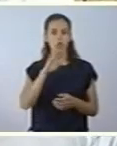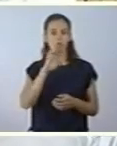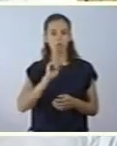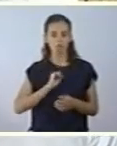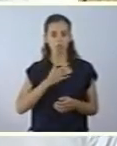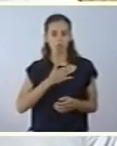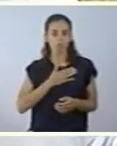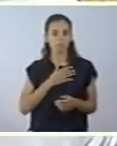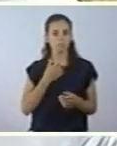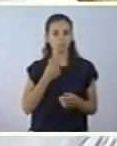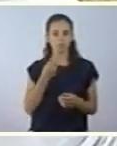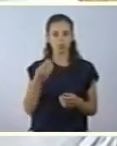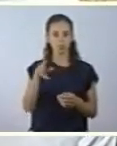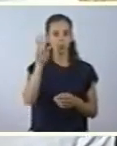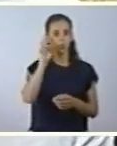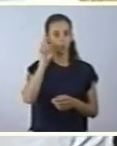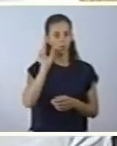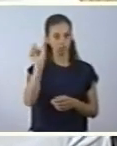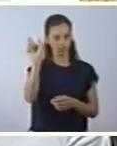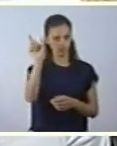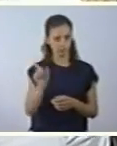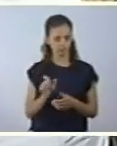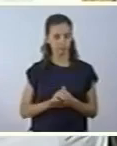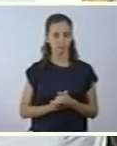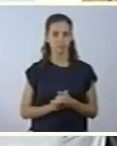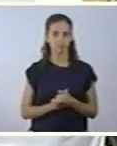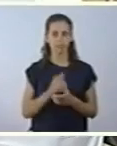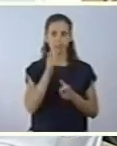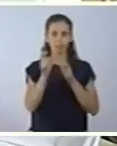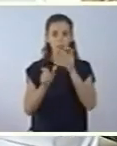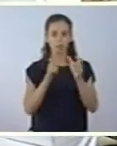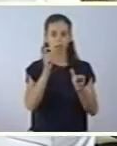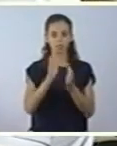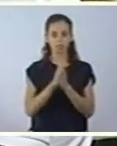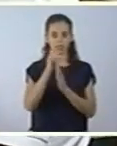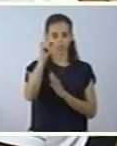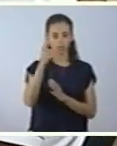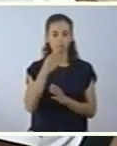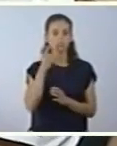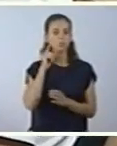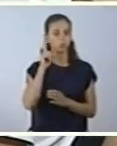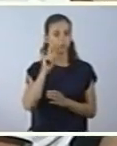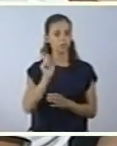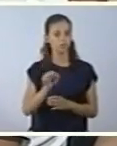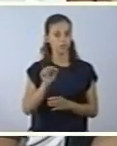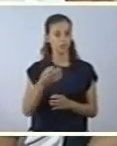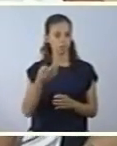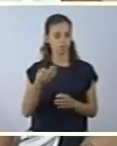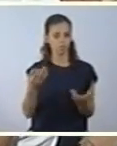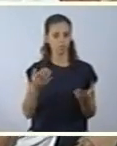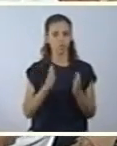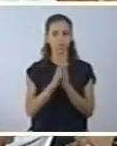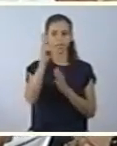muito amado. Escutai-o. Estas palavras de Deus são muito importantes.